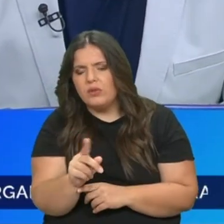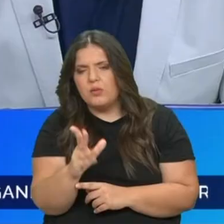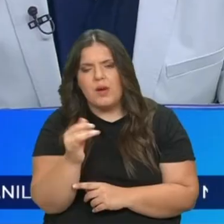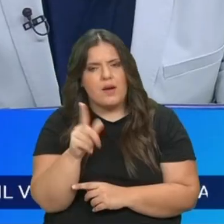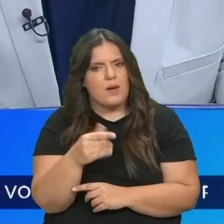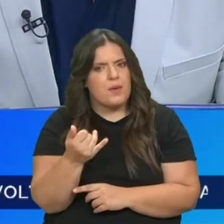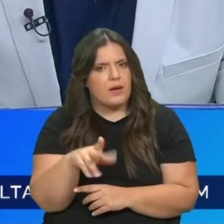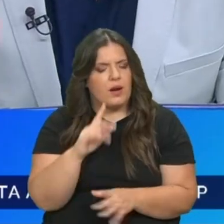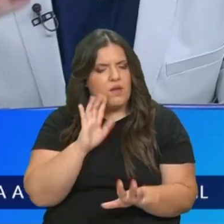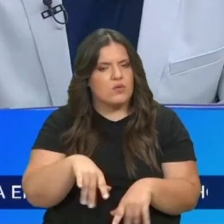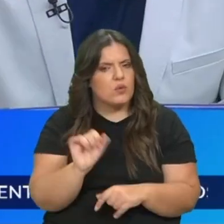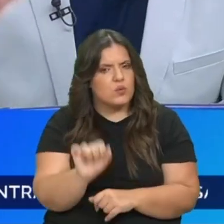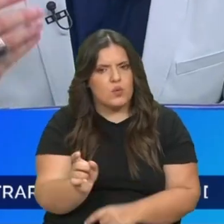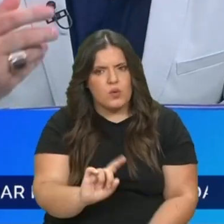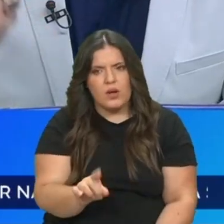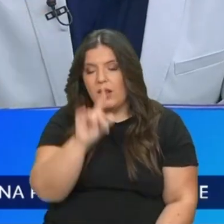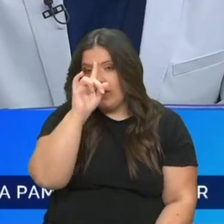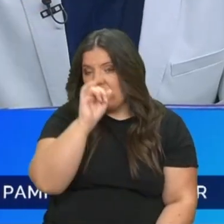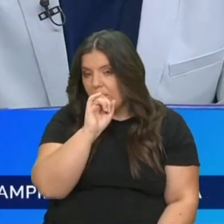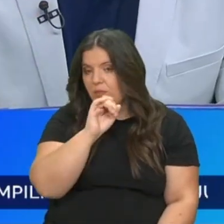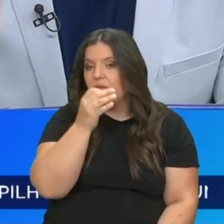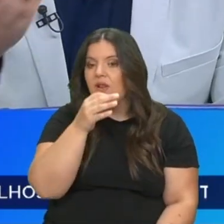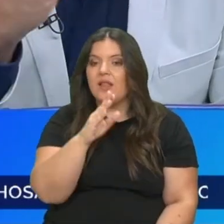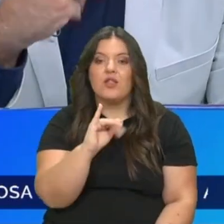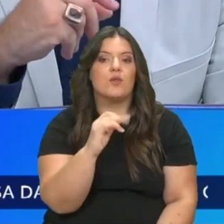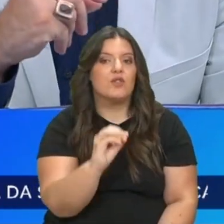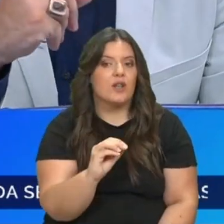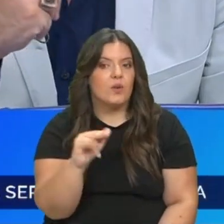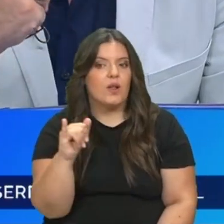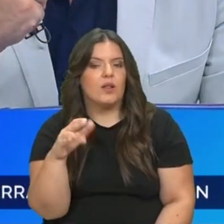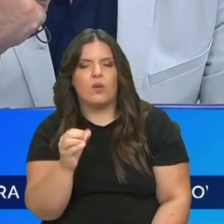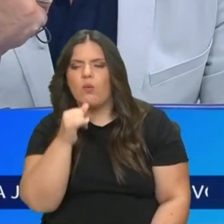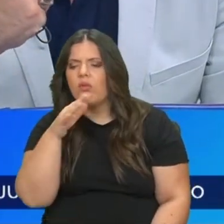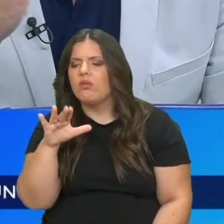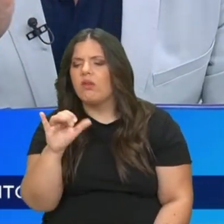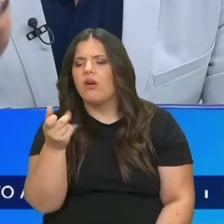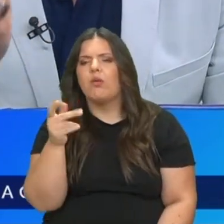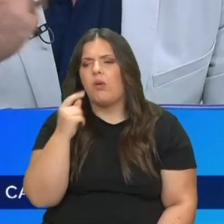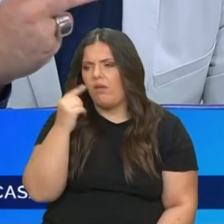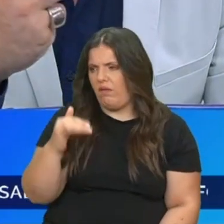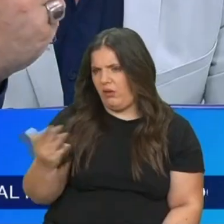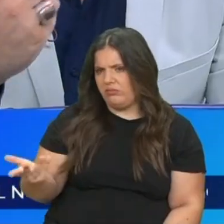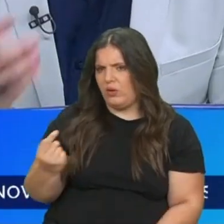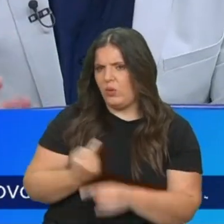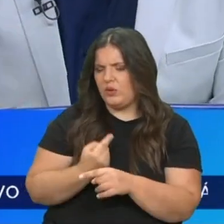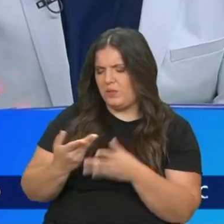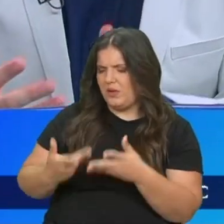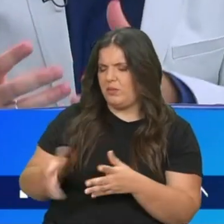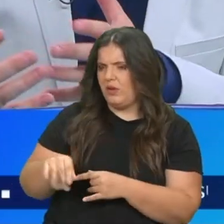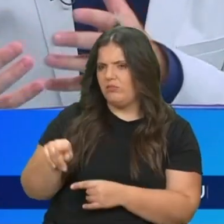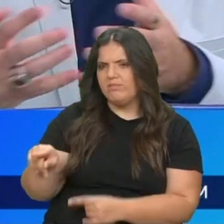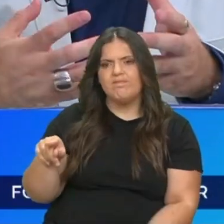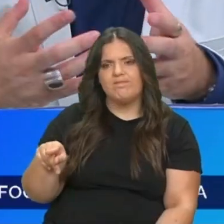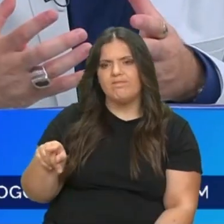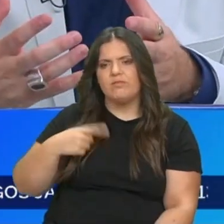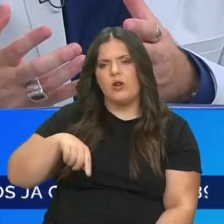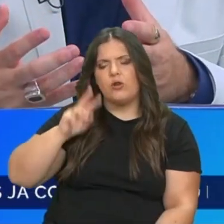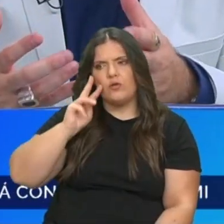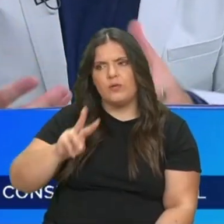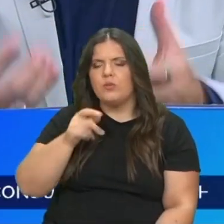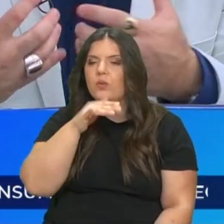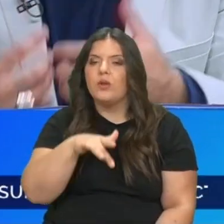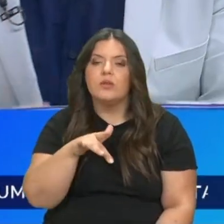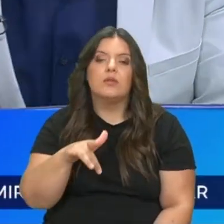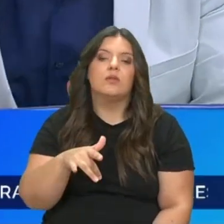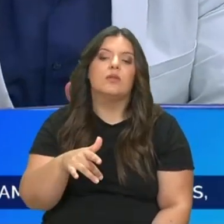branca ao longo da sua evolução. Relembra, eu falei de hidrogênio e hélio. De onde é que vem este carbono? E elementos mais pesados. Esses elementos nós costumamos encontrar, sobretudo,